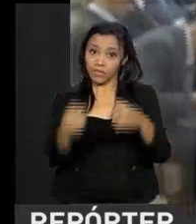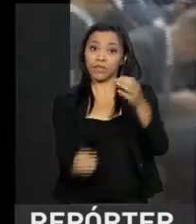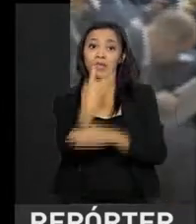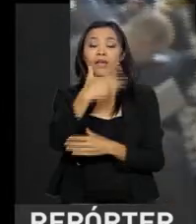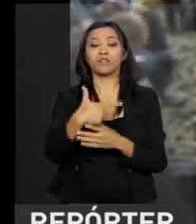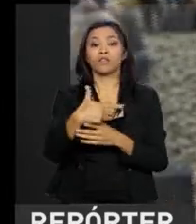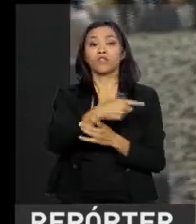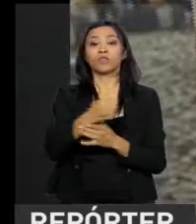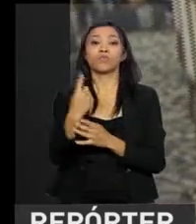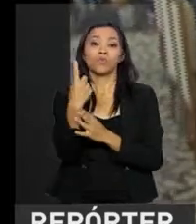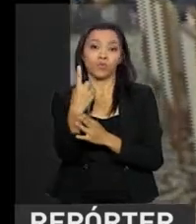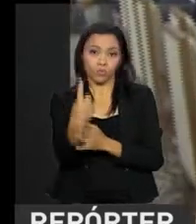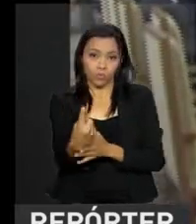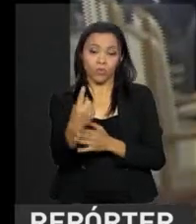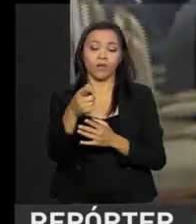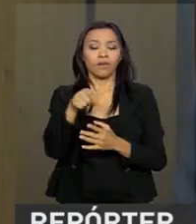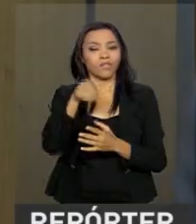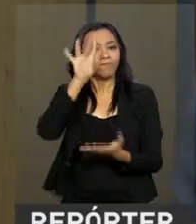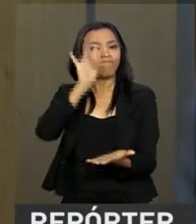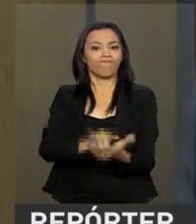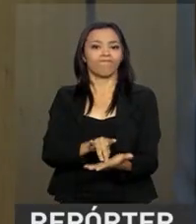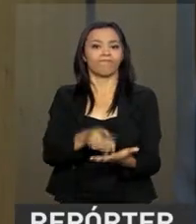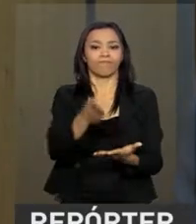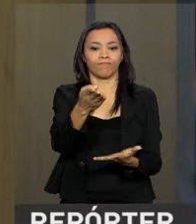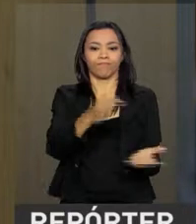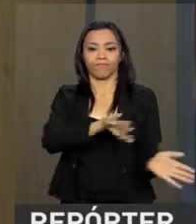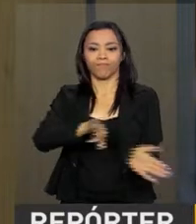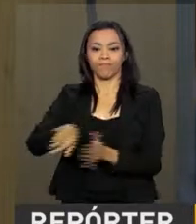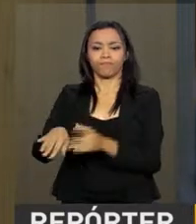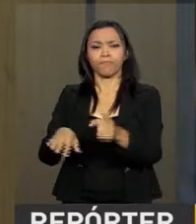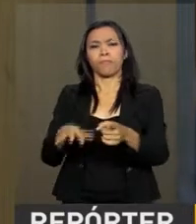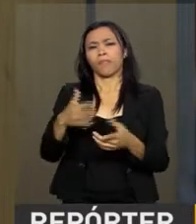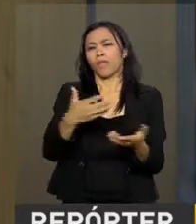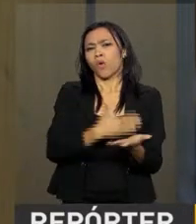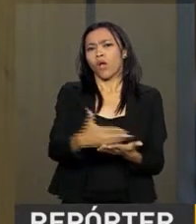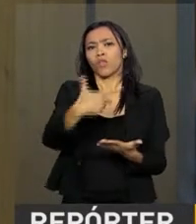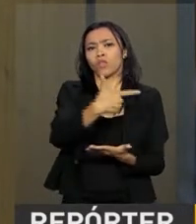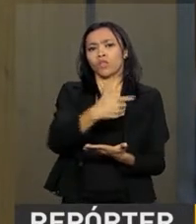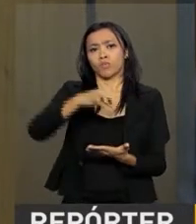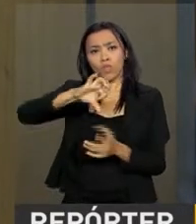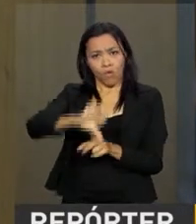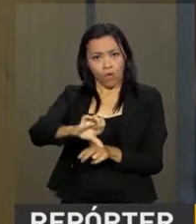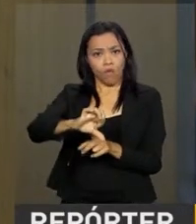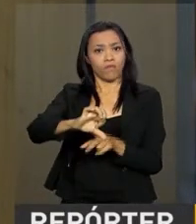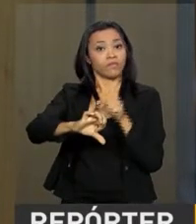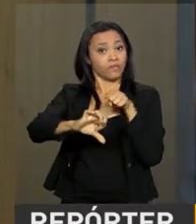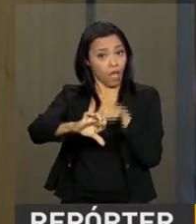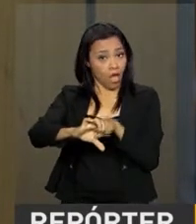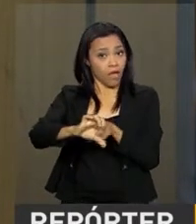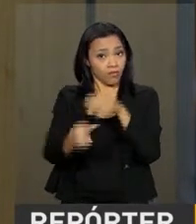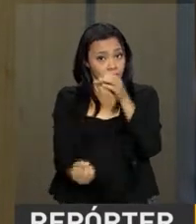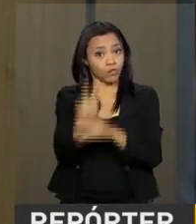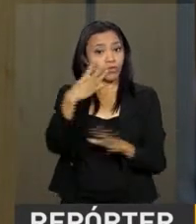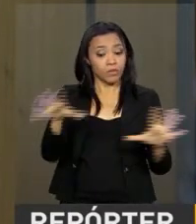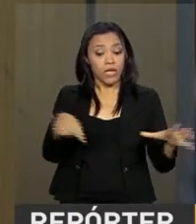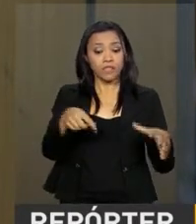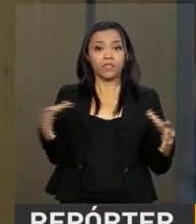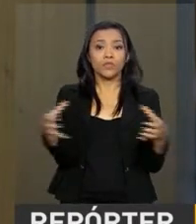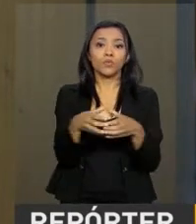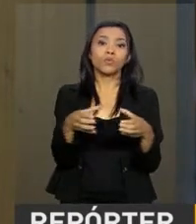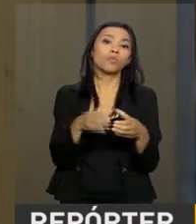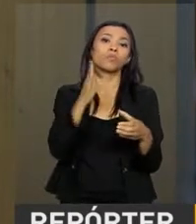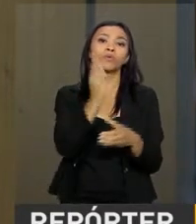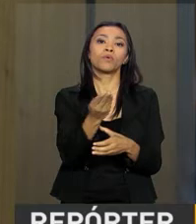internacional se concretizasse ekaterimburgo 2009 na rússia se criou formalmente esse grupo é